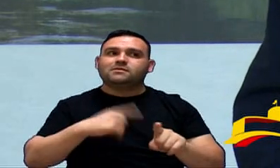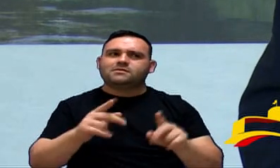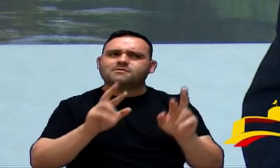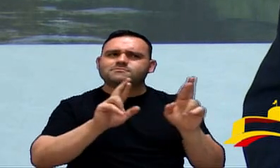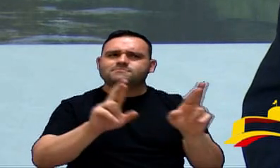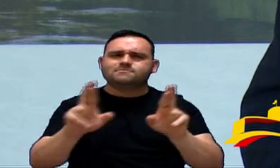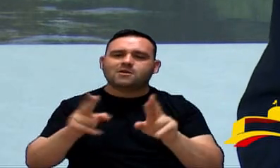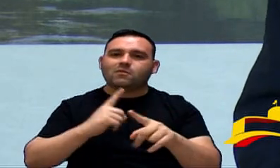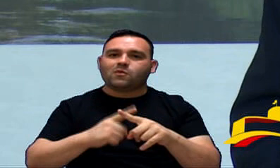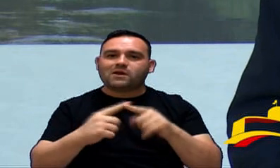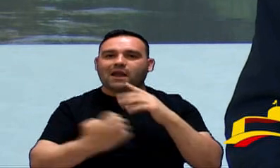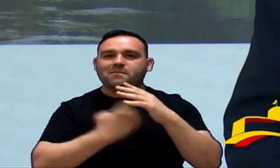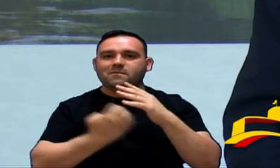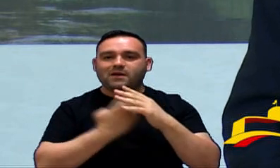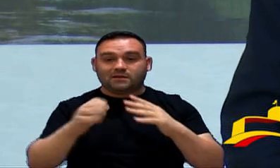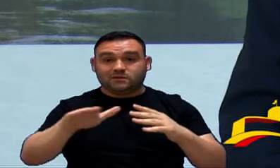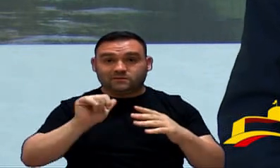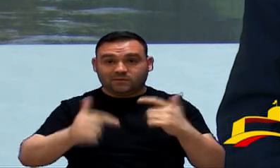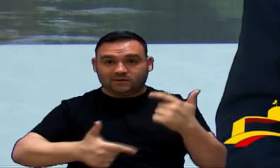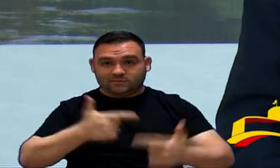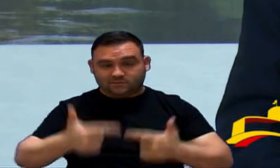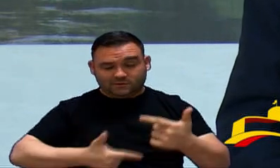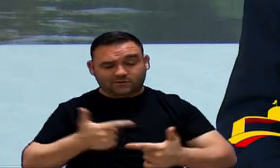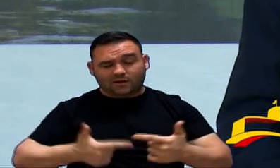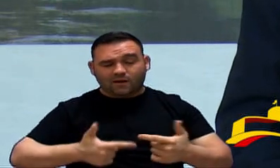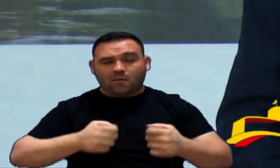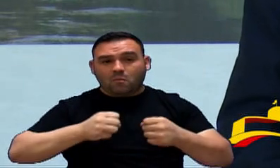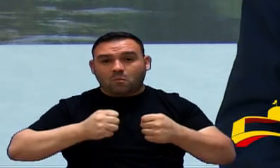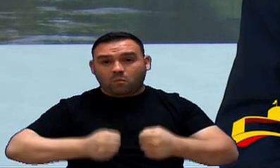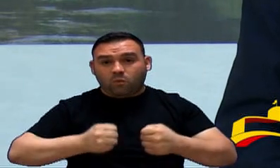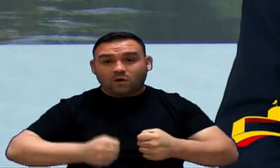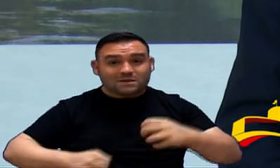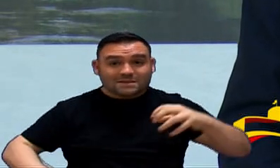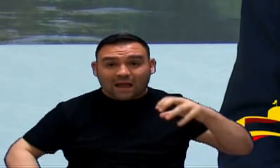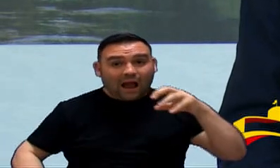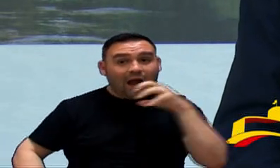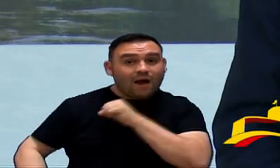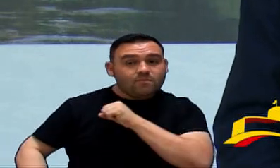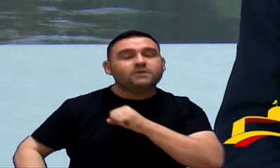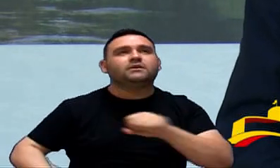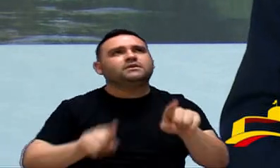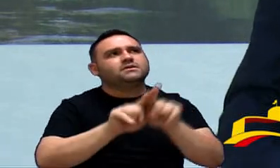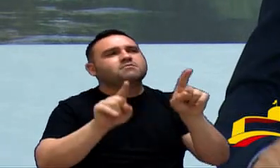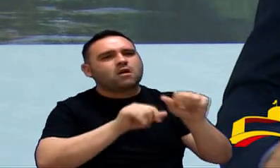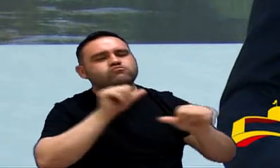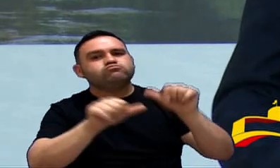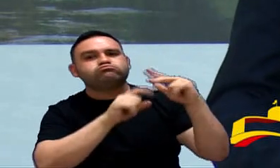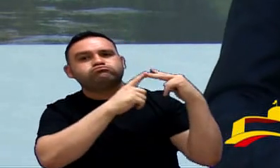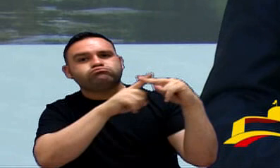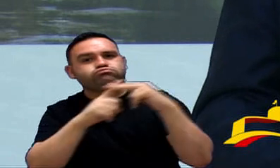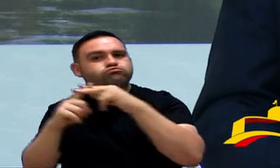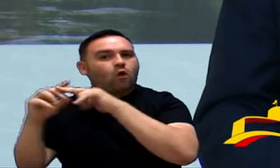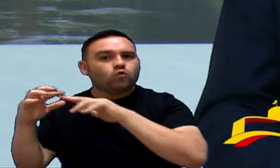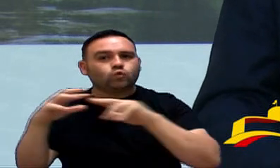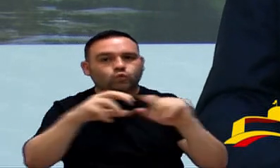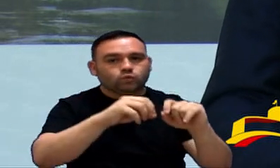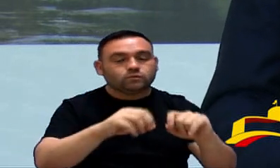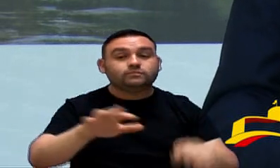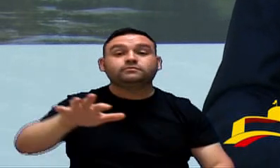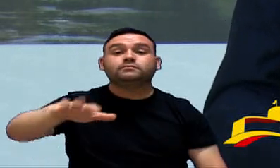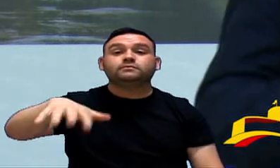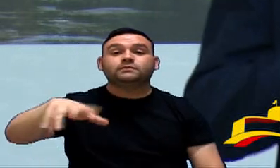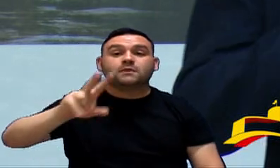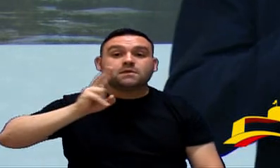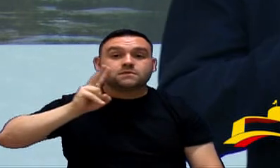para que essa empresa contratada possa entrar o mais rápido possível e fazer isso.